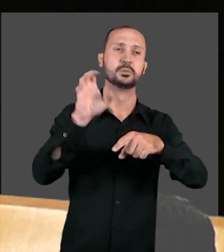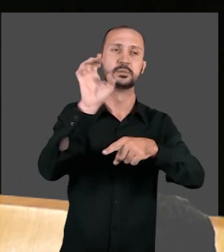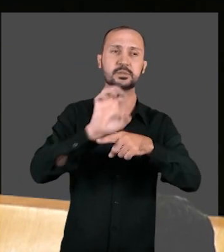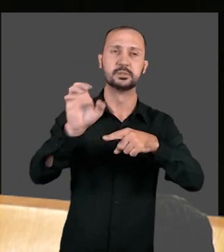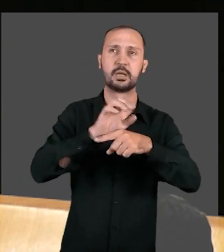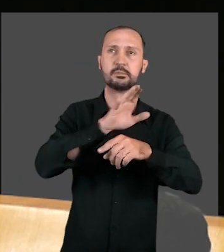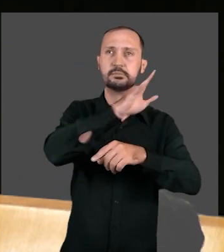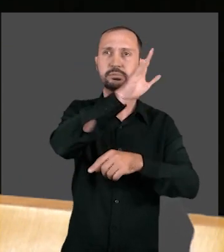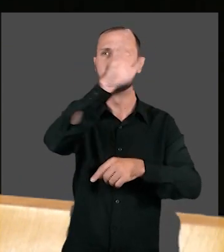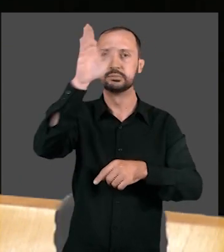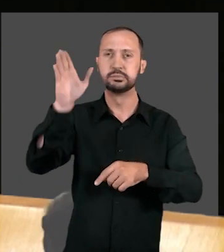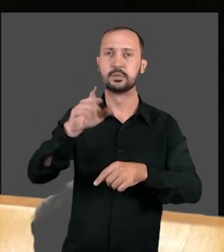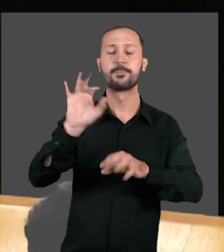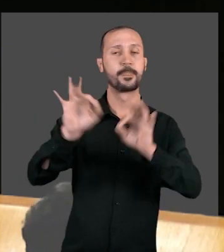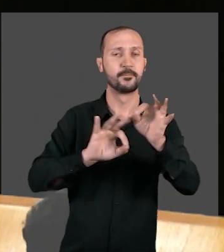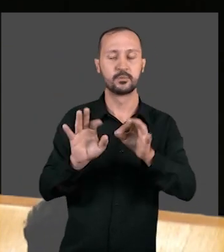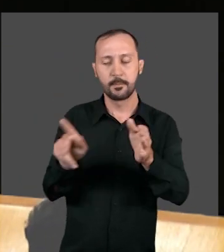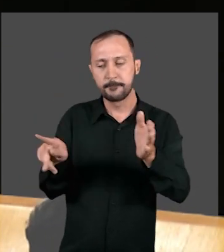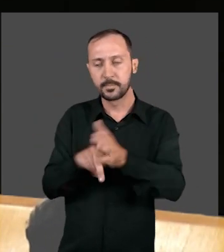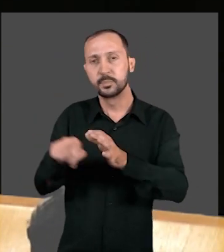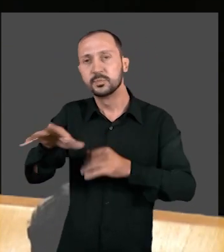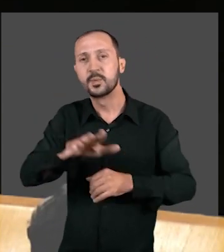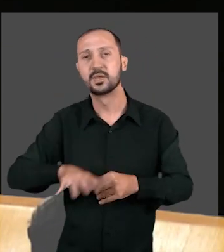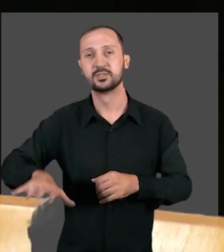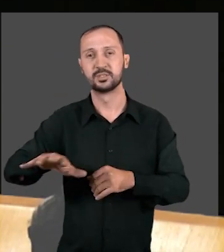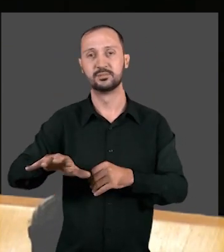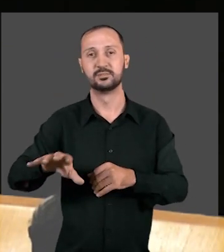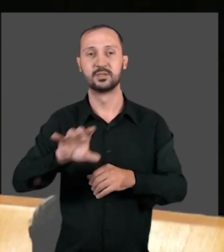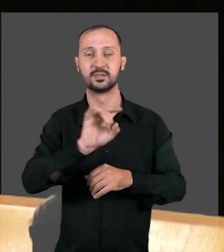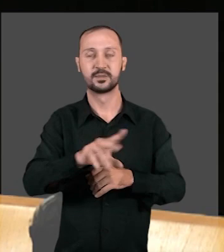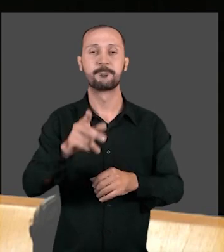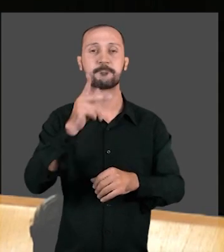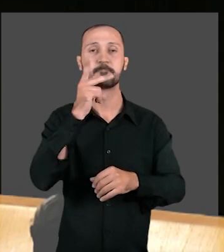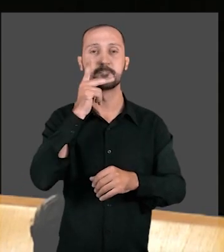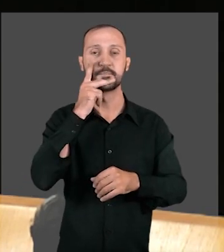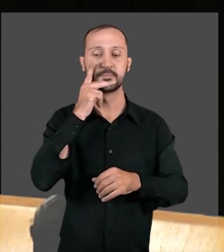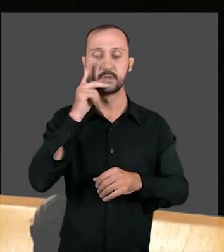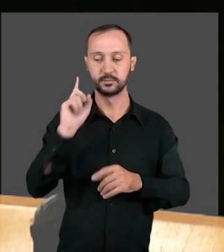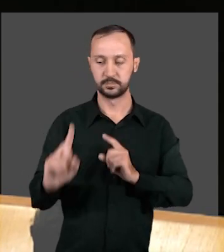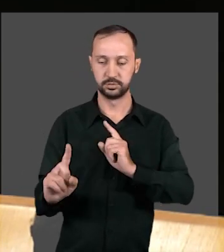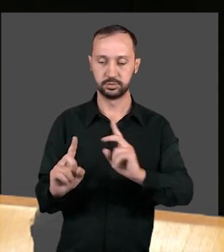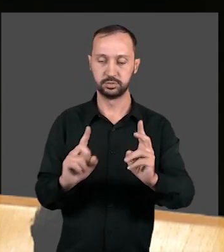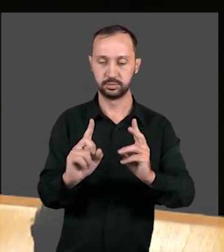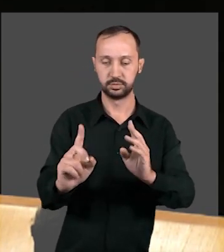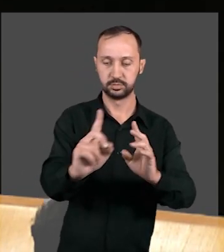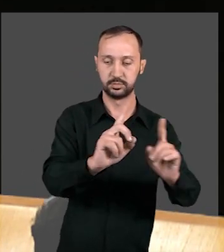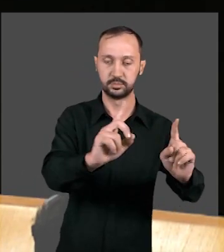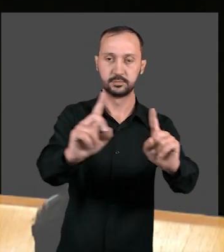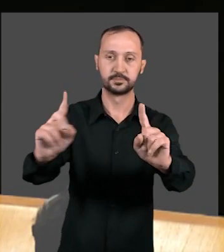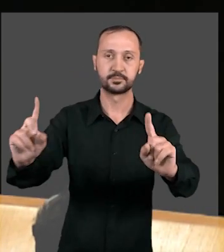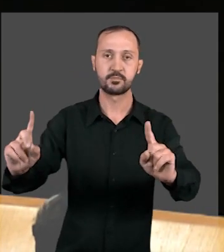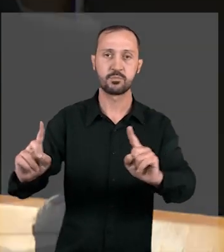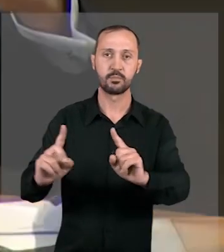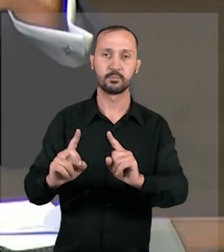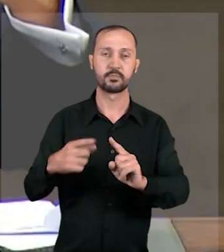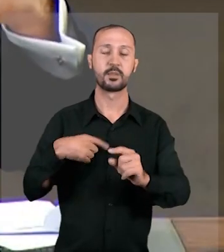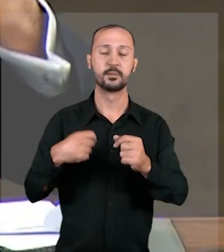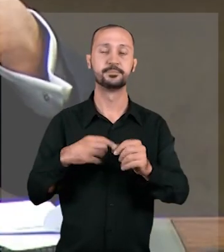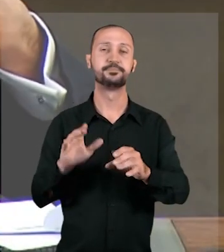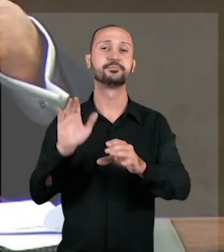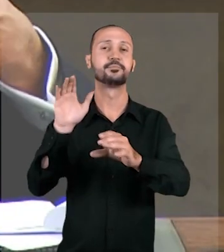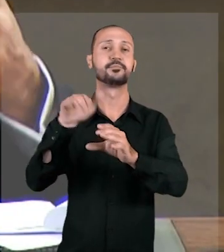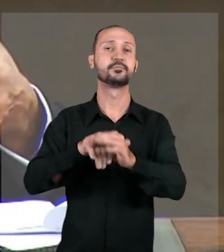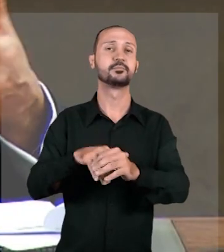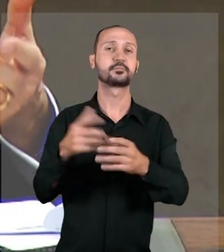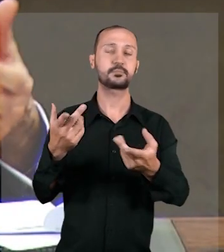ele fará campanha para um distrito específico. Cada partido lança um candidato no distrito. Esse candidato deve ser escolhido